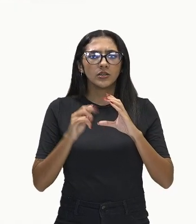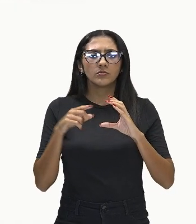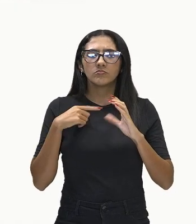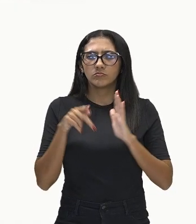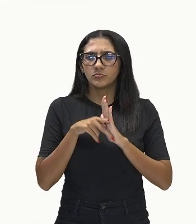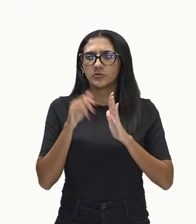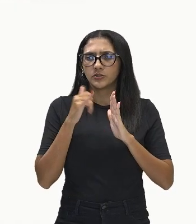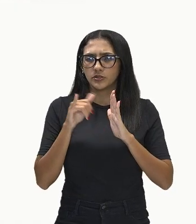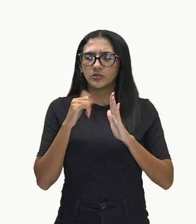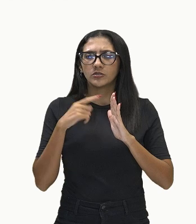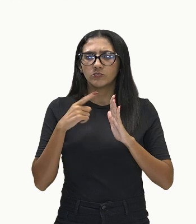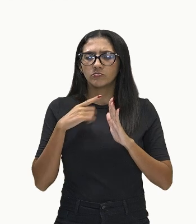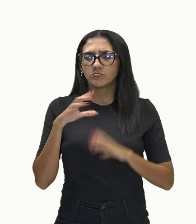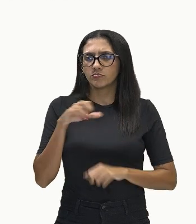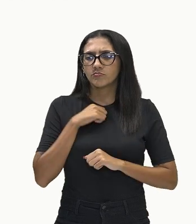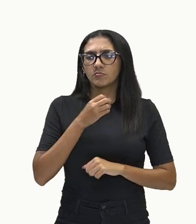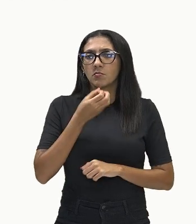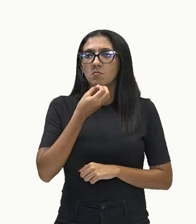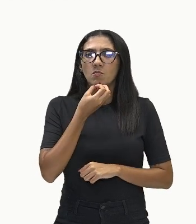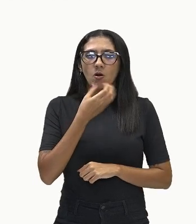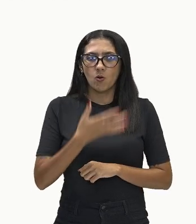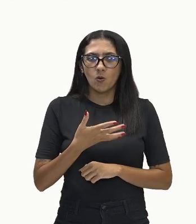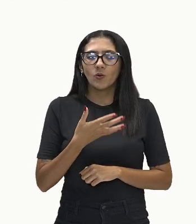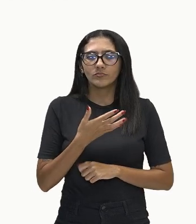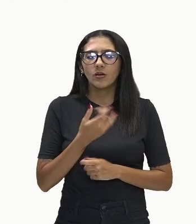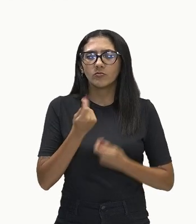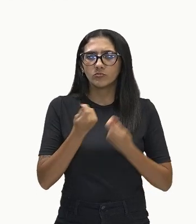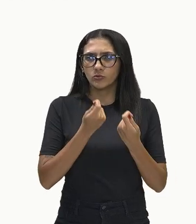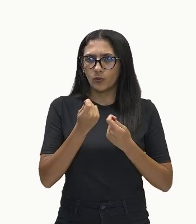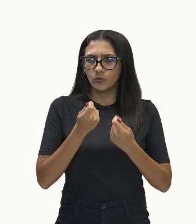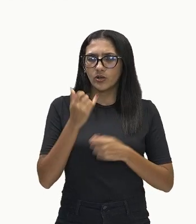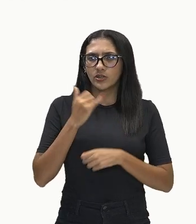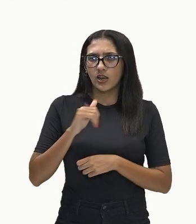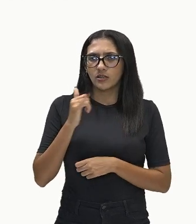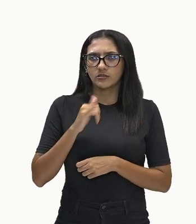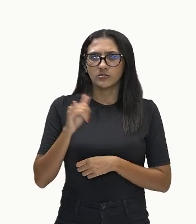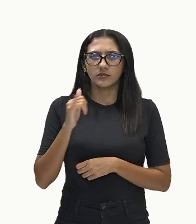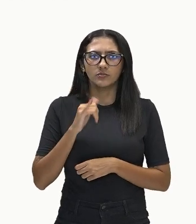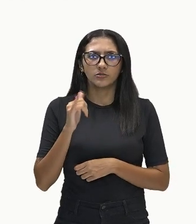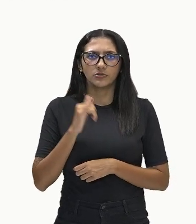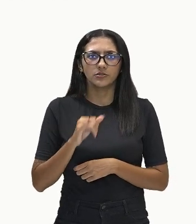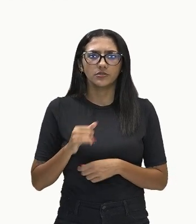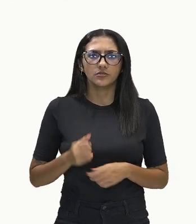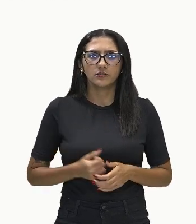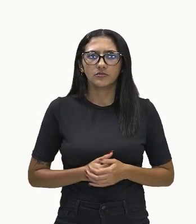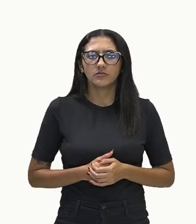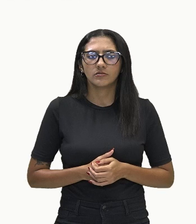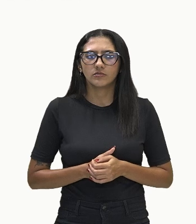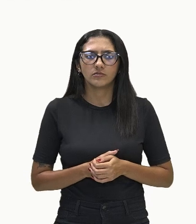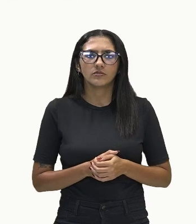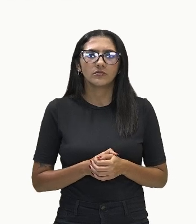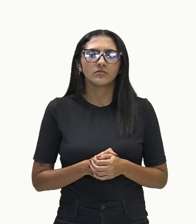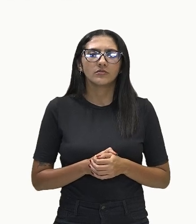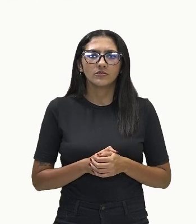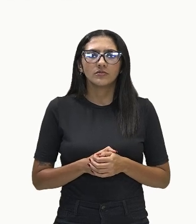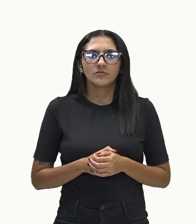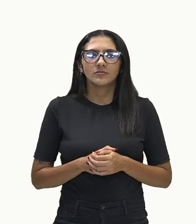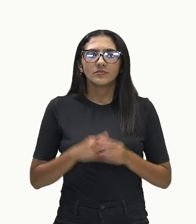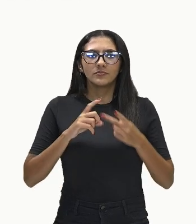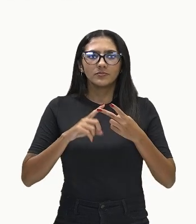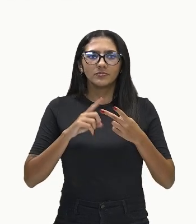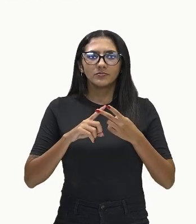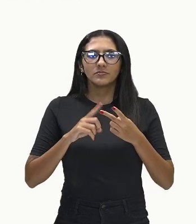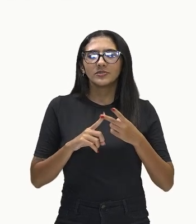energia para nós, reserva, né, de energia para nós, os lipídios,